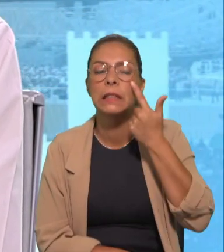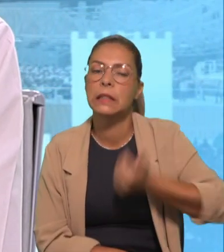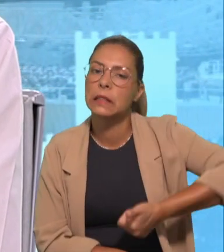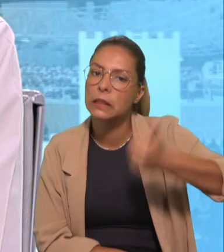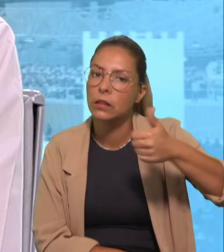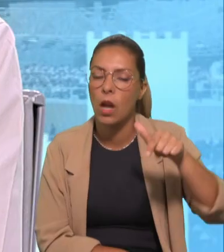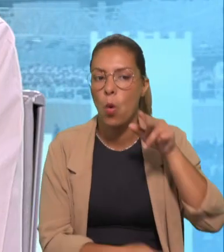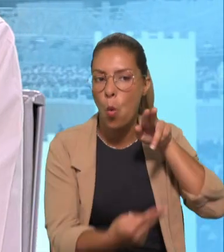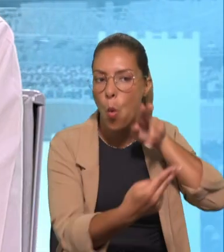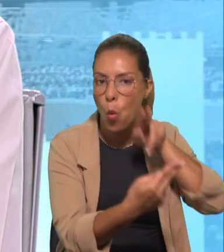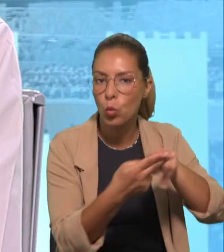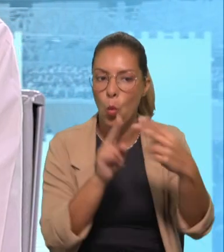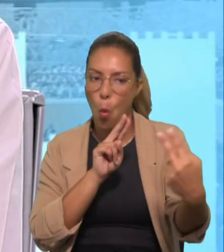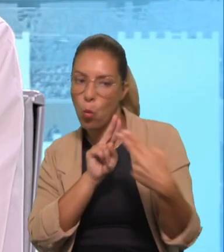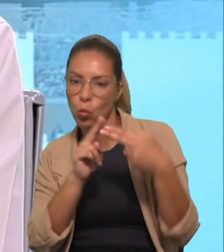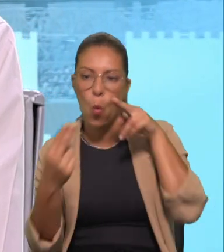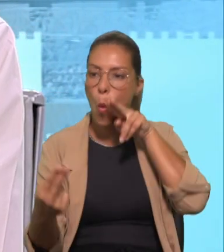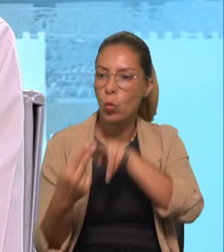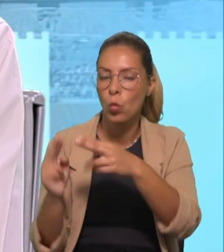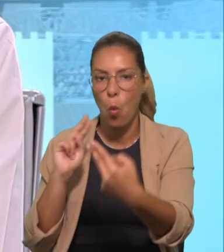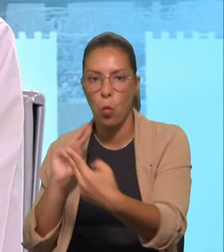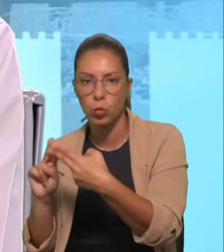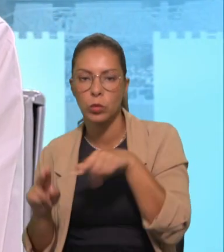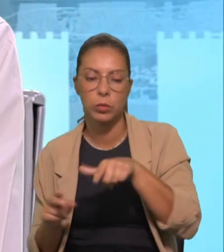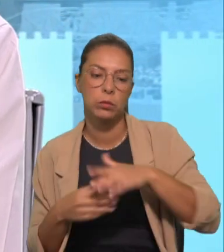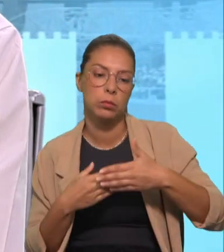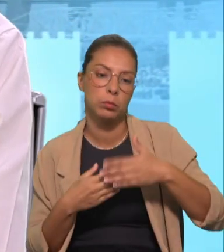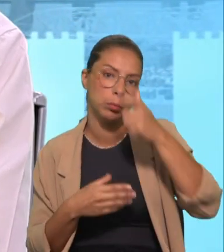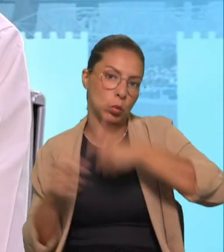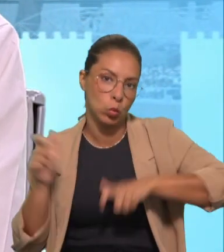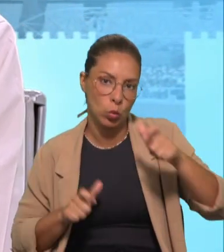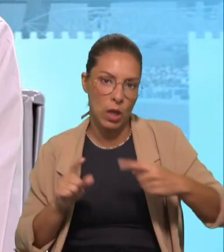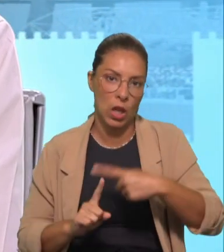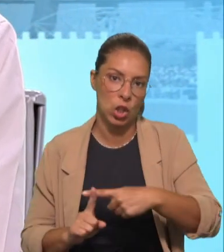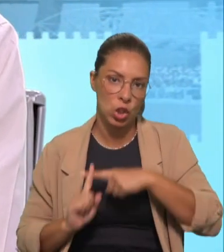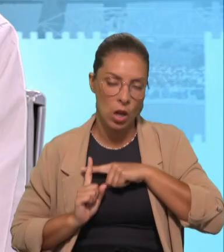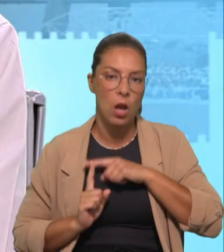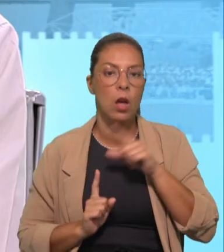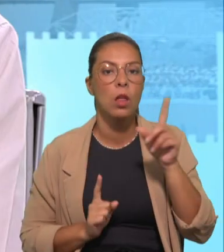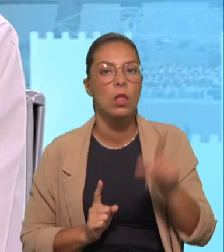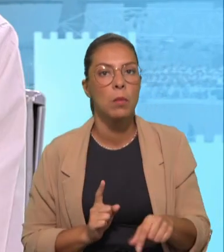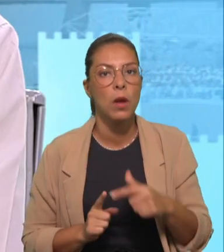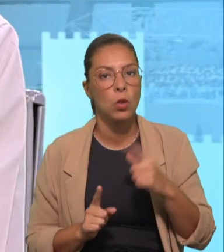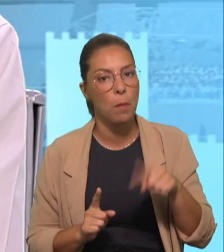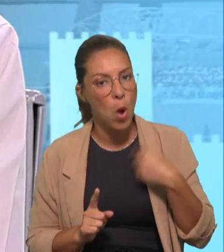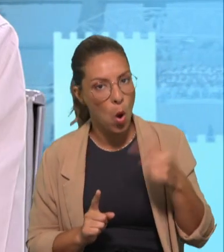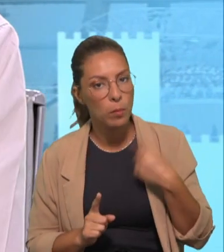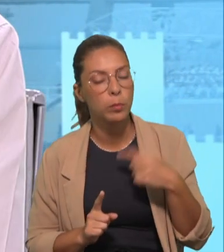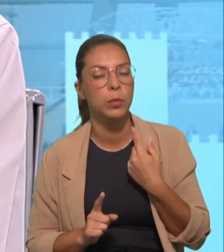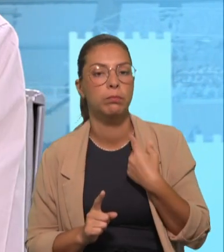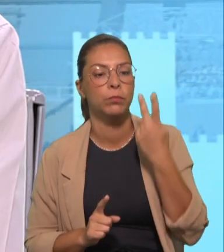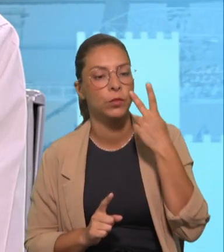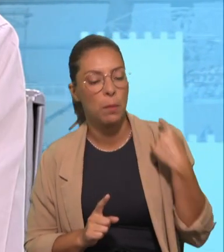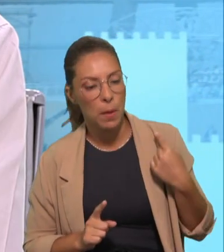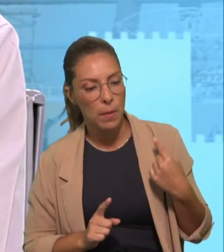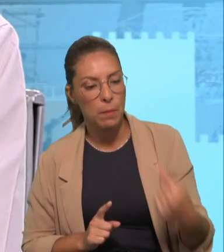pessoas, de comunidades cristãs, de pessoas diferentes e que, de alguma maneira, vivam elas próprias a realidade de uma igreja e